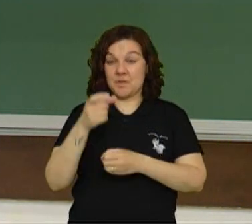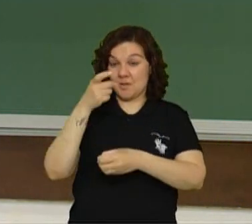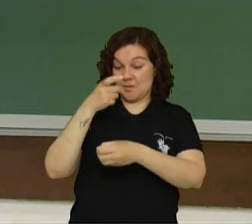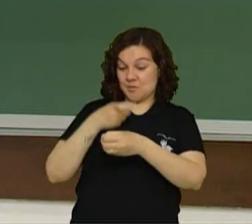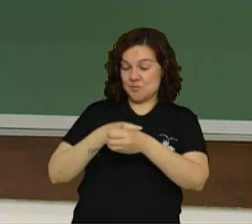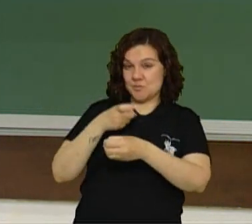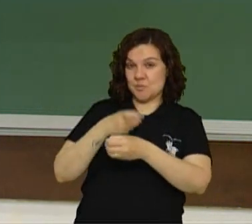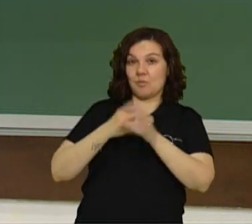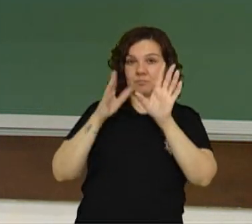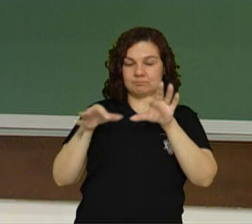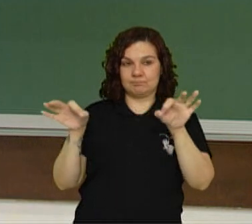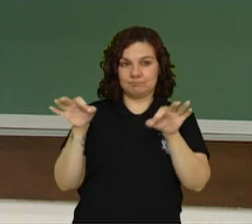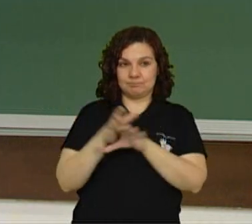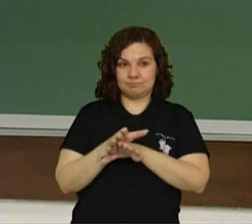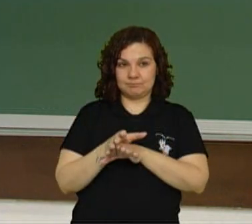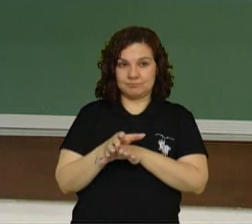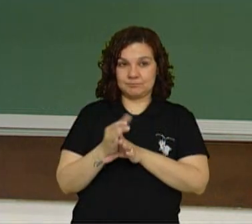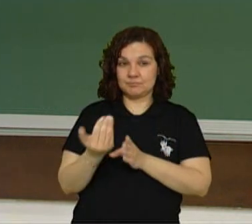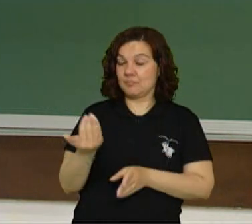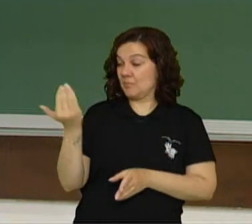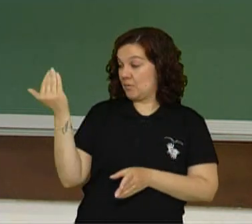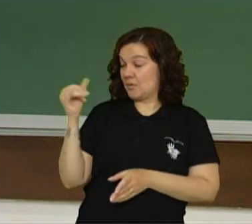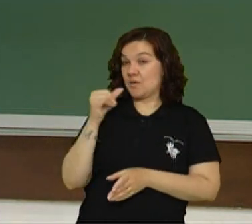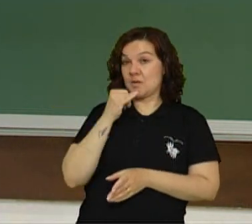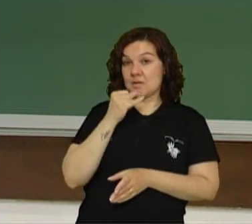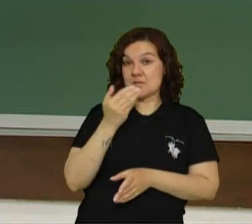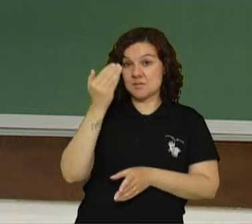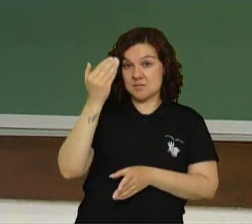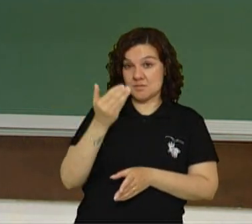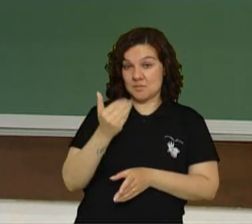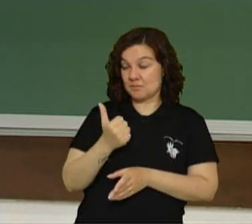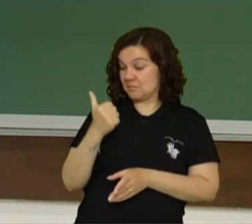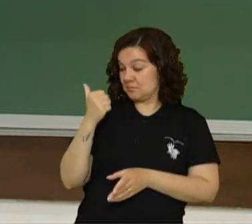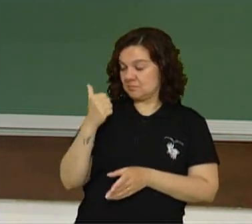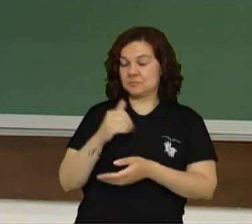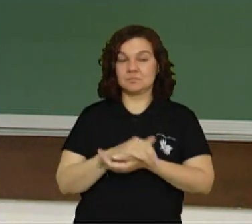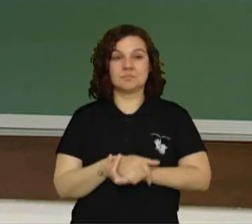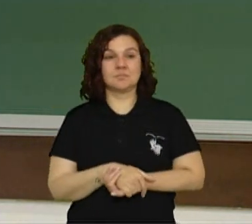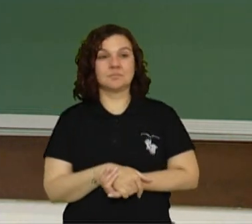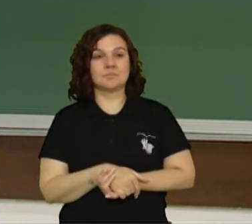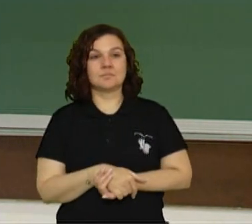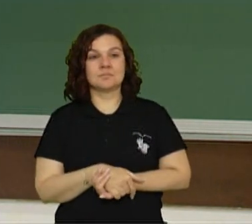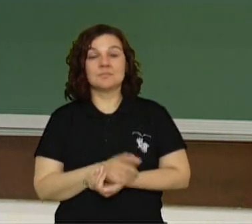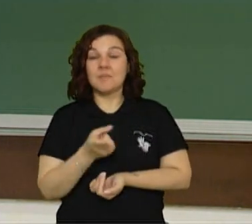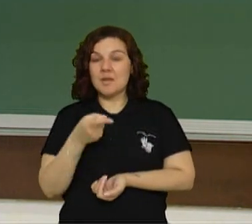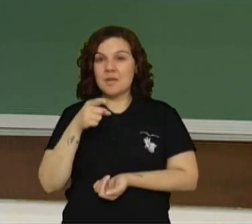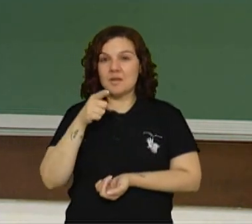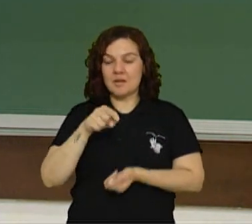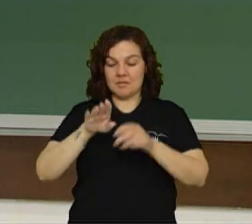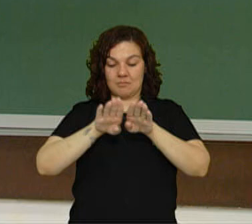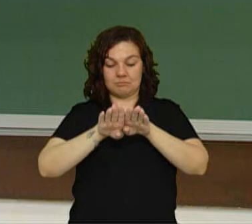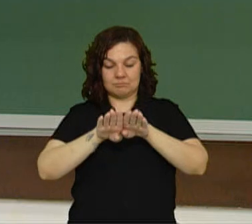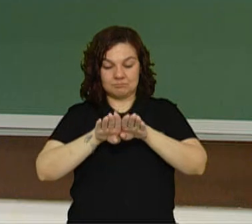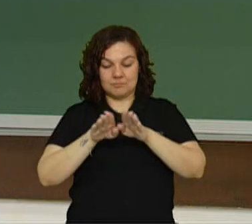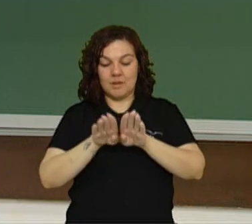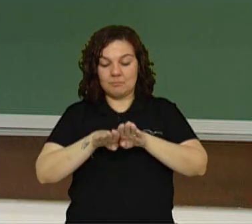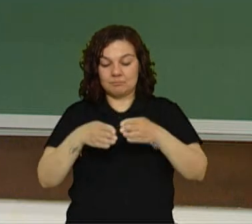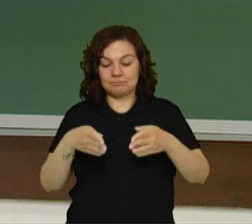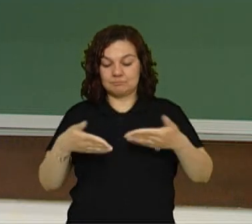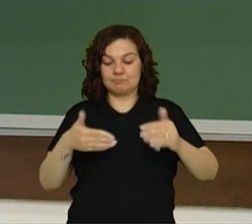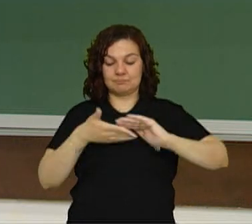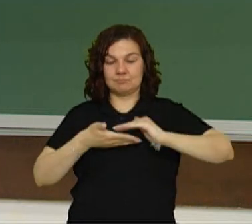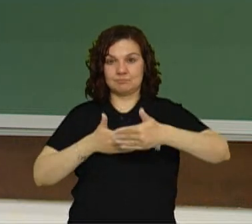sólido montado, um exemplo do que é o sólido e aqui a sua planificação, ele é todo